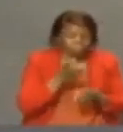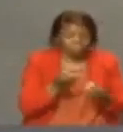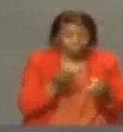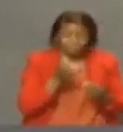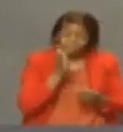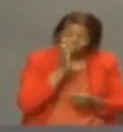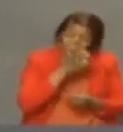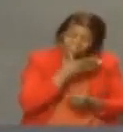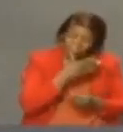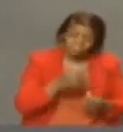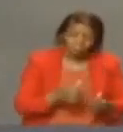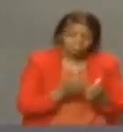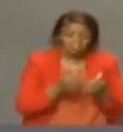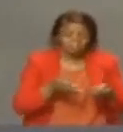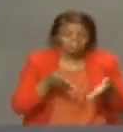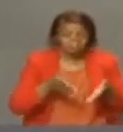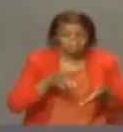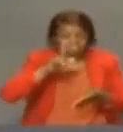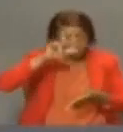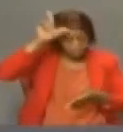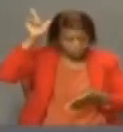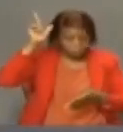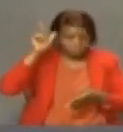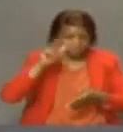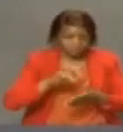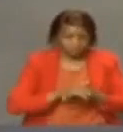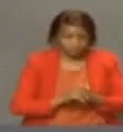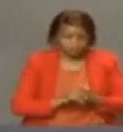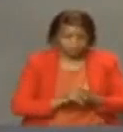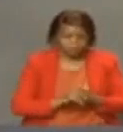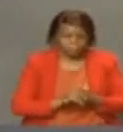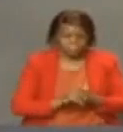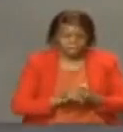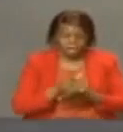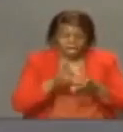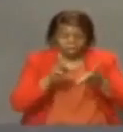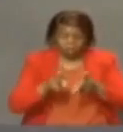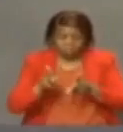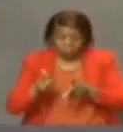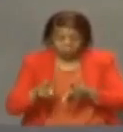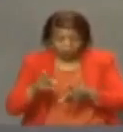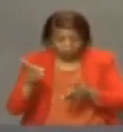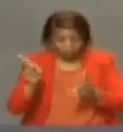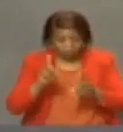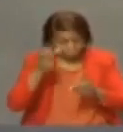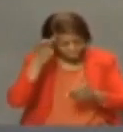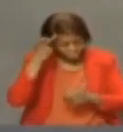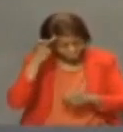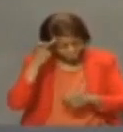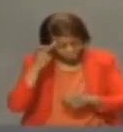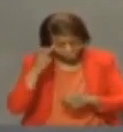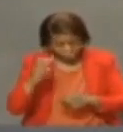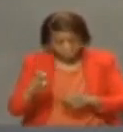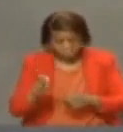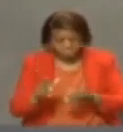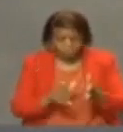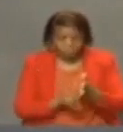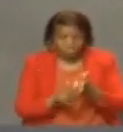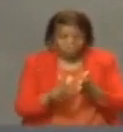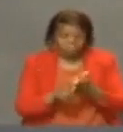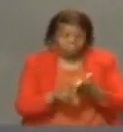acontecimentos em Luanda de respeito do Decreto presidencial que proíbe ajuntamentos